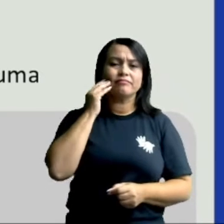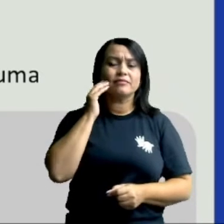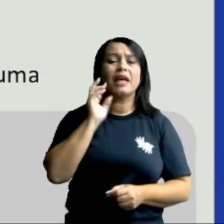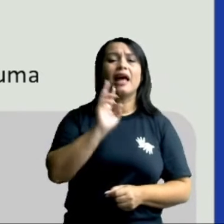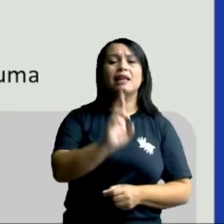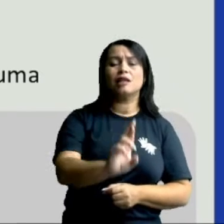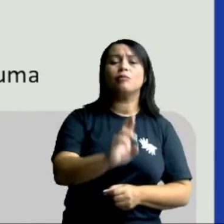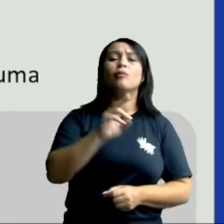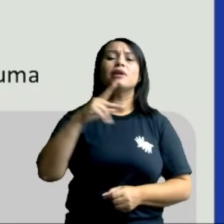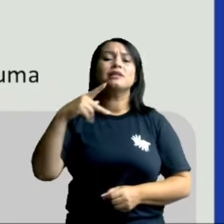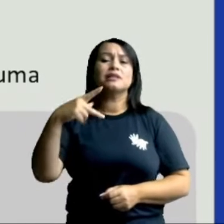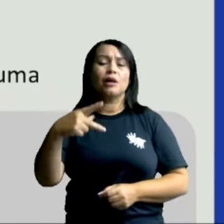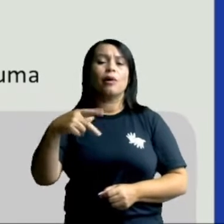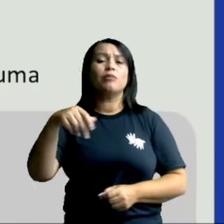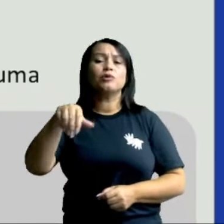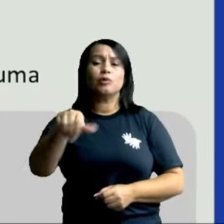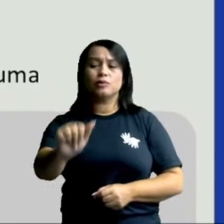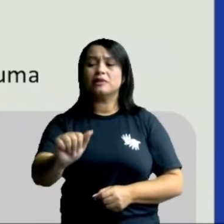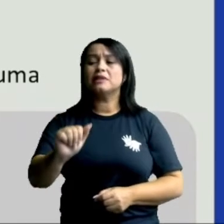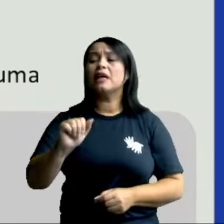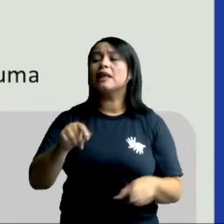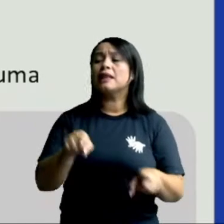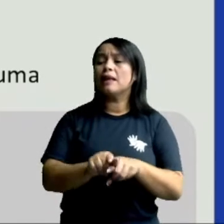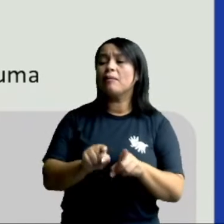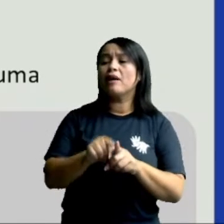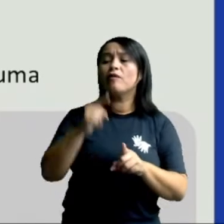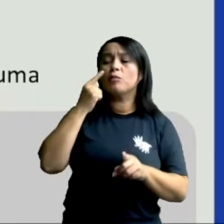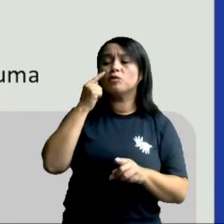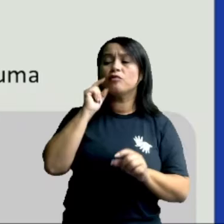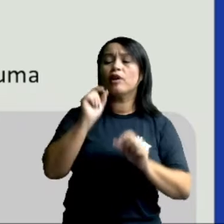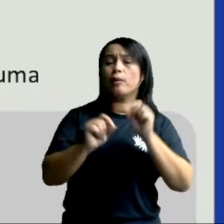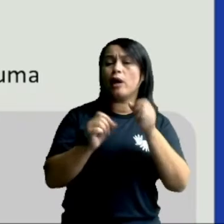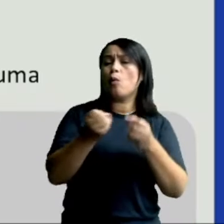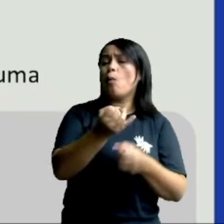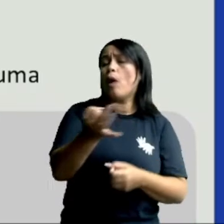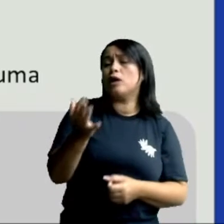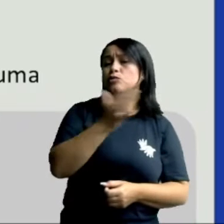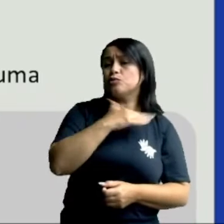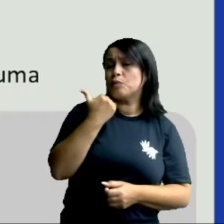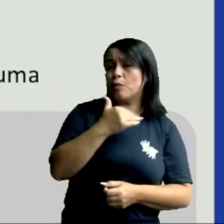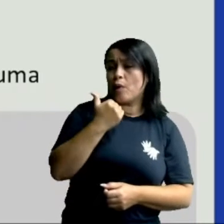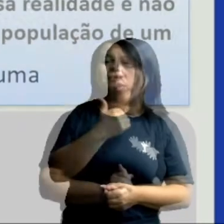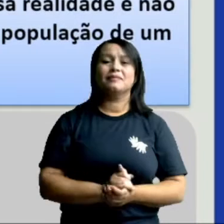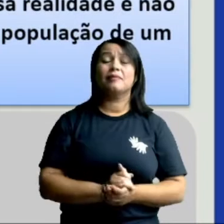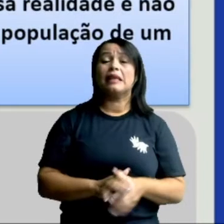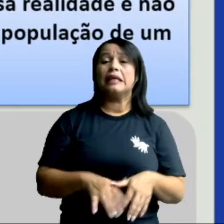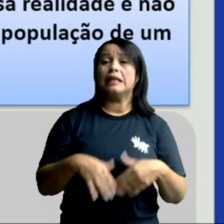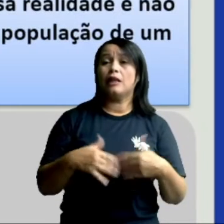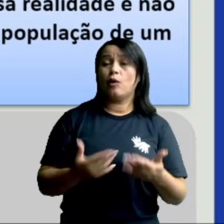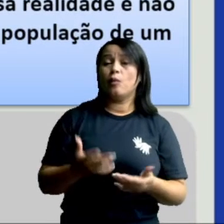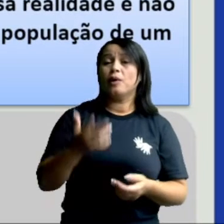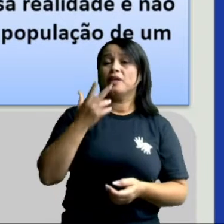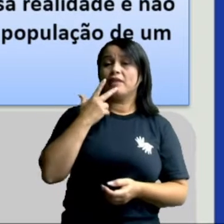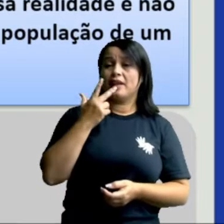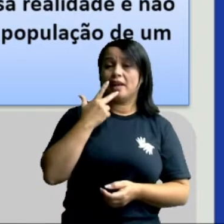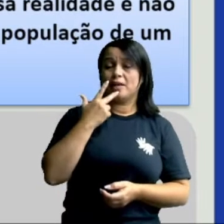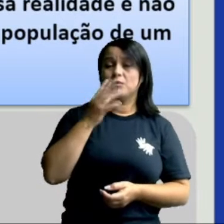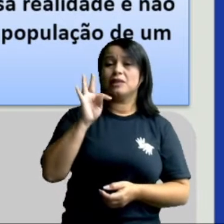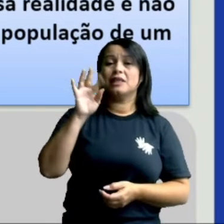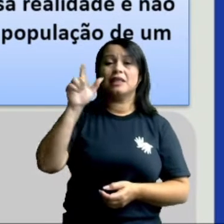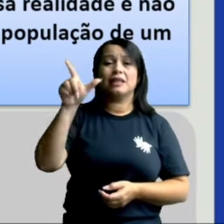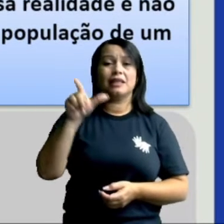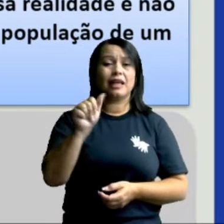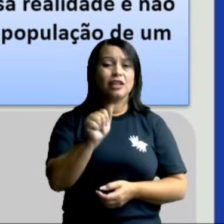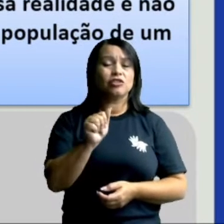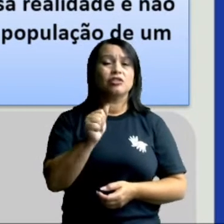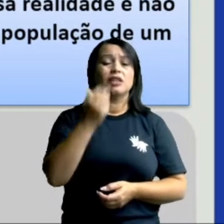vai ser medida por 1000, né? E a quantidade de mortos. Quando a gente fala em taxa de mortalidade